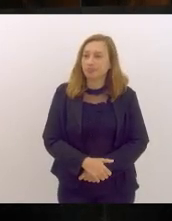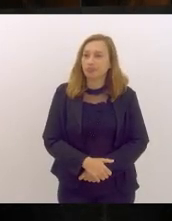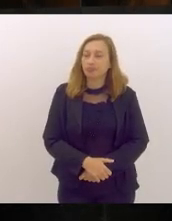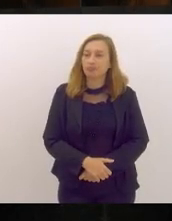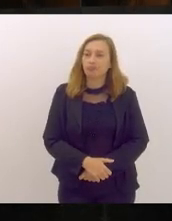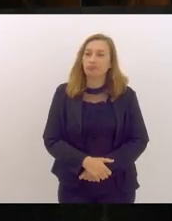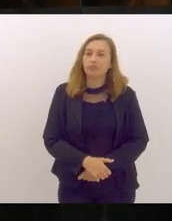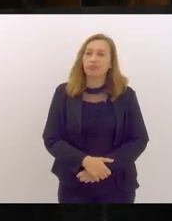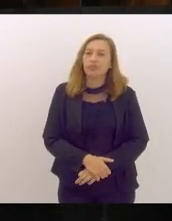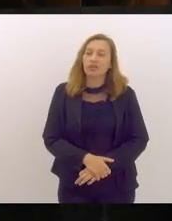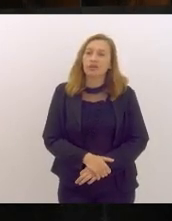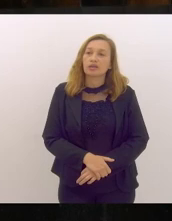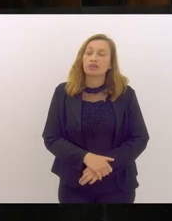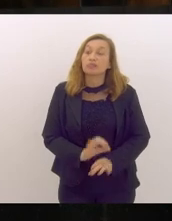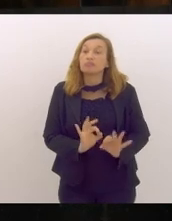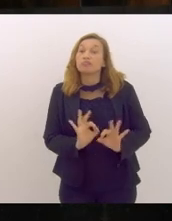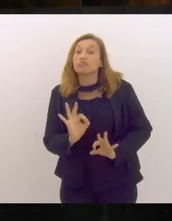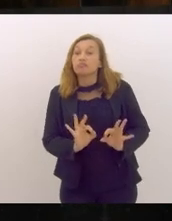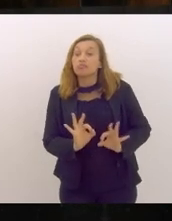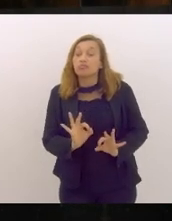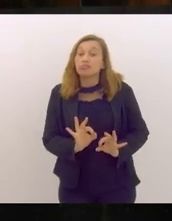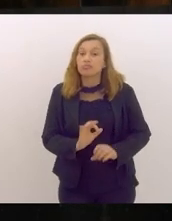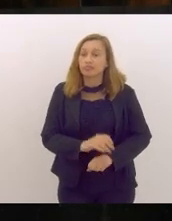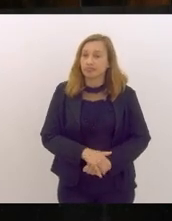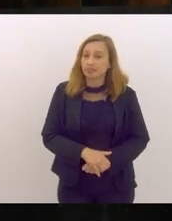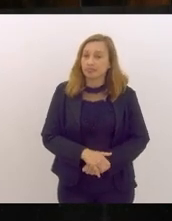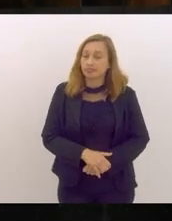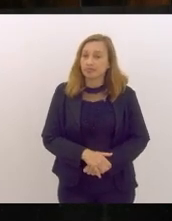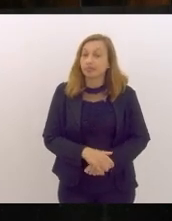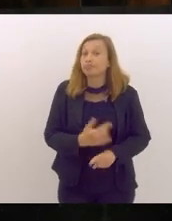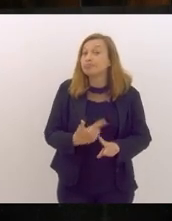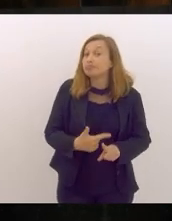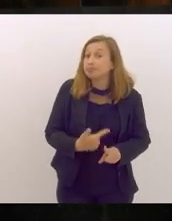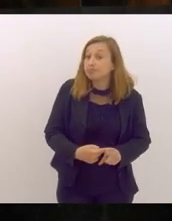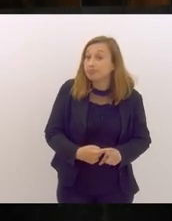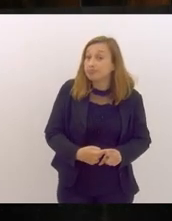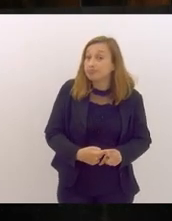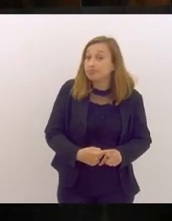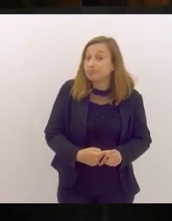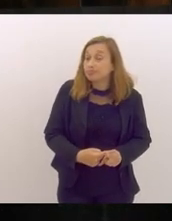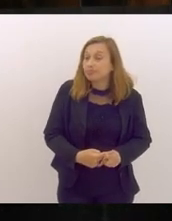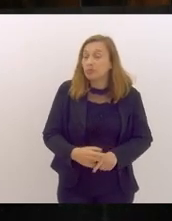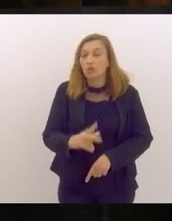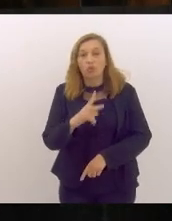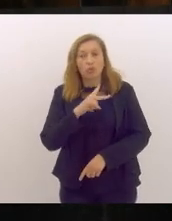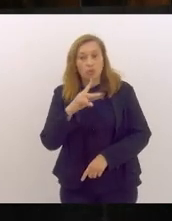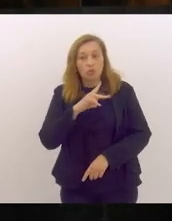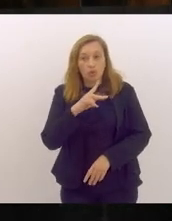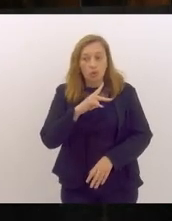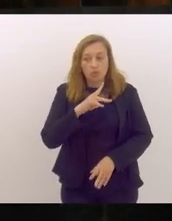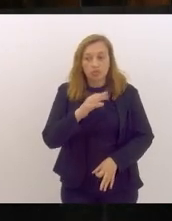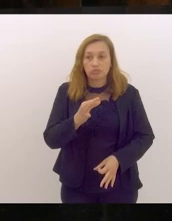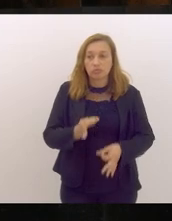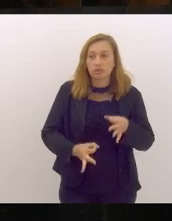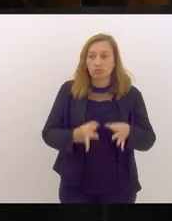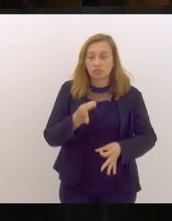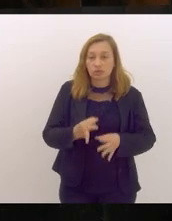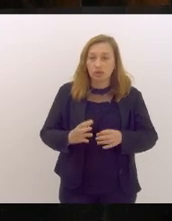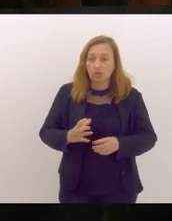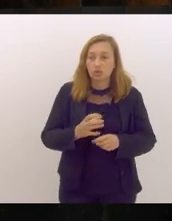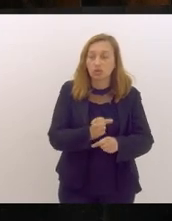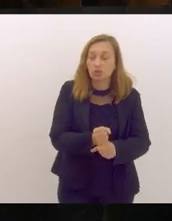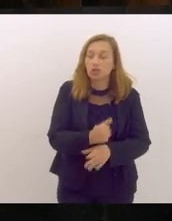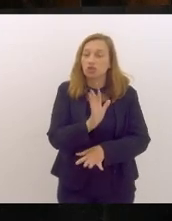isto seria feito, até porque o próprio Tribunal de Contas